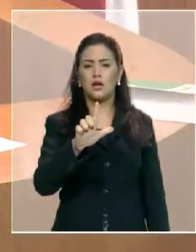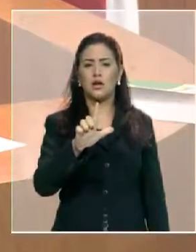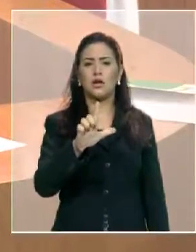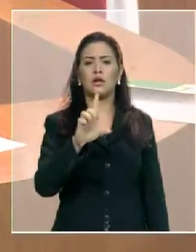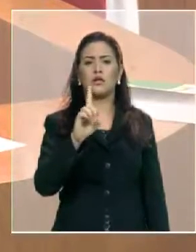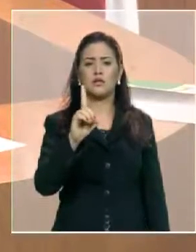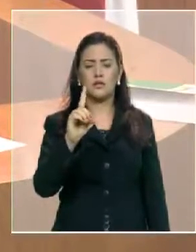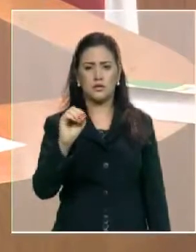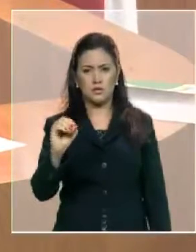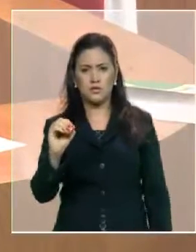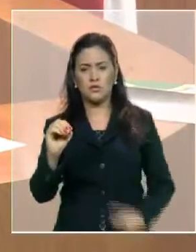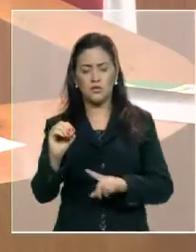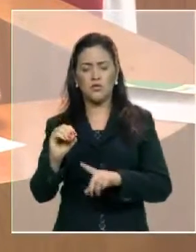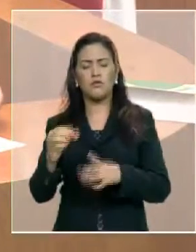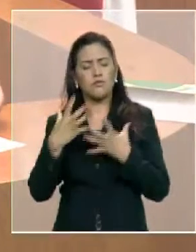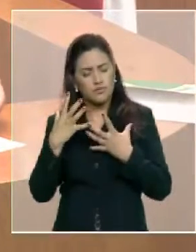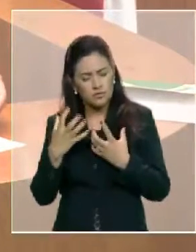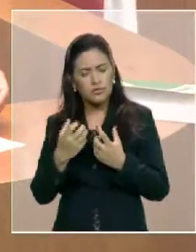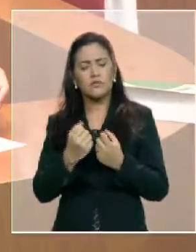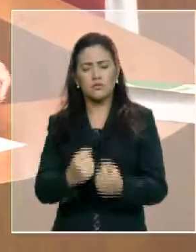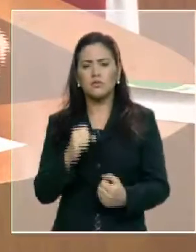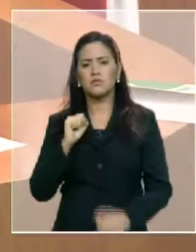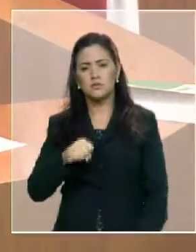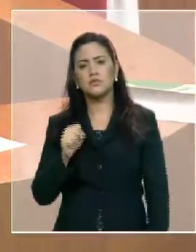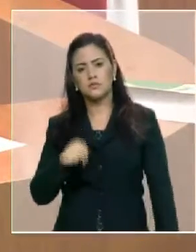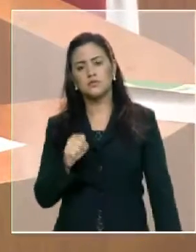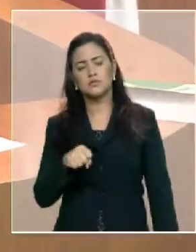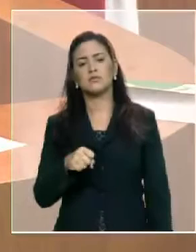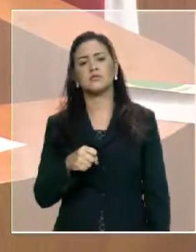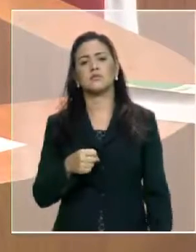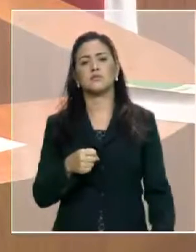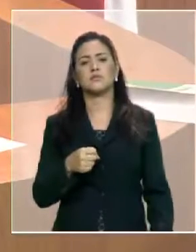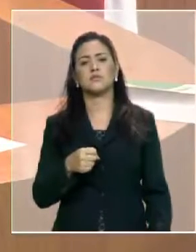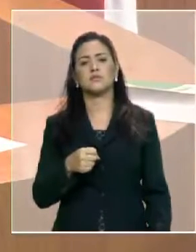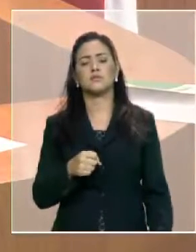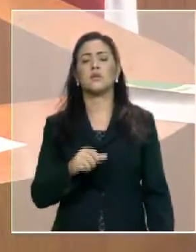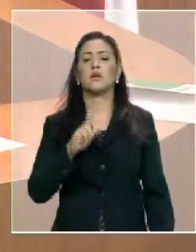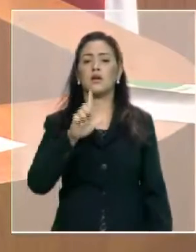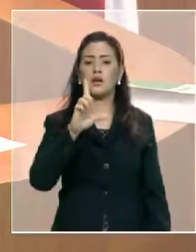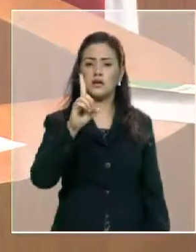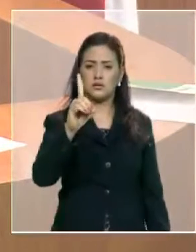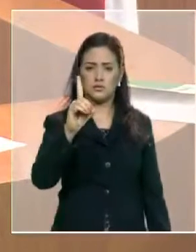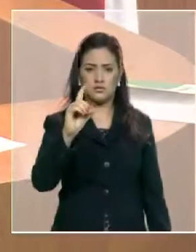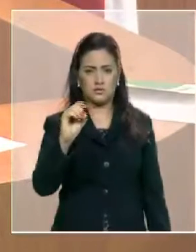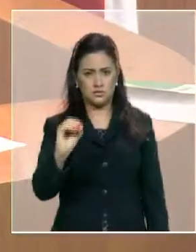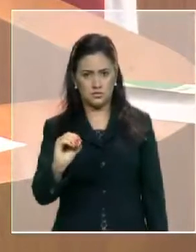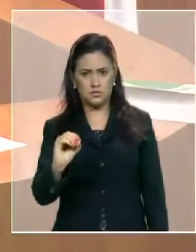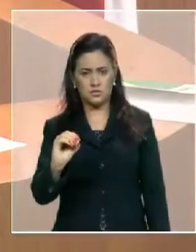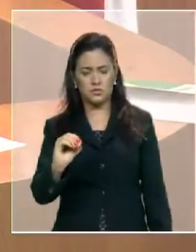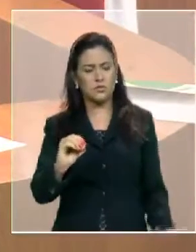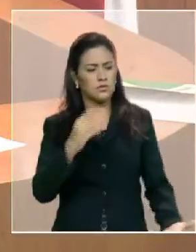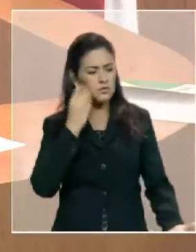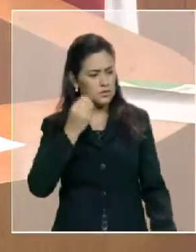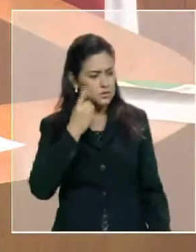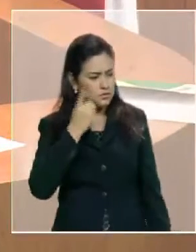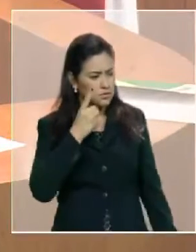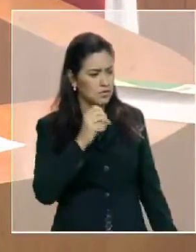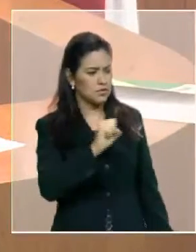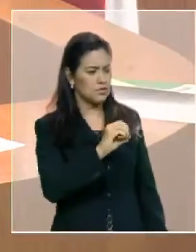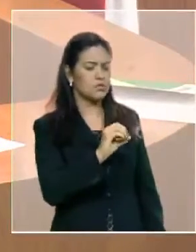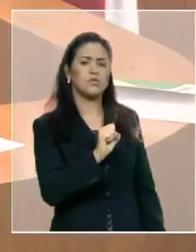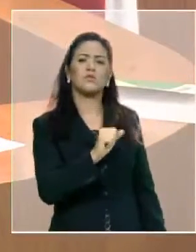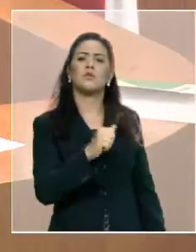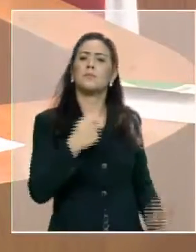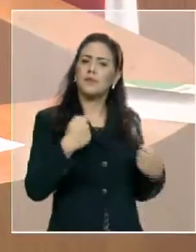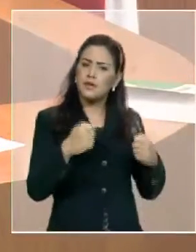foi aprovada nesta casa. E a lei de diretrizes orçamentárias, deputado Souza Neto, tem que ser